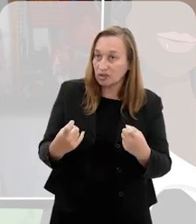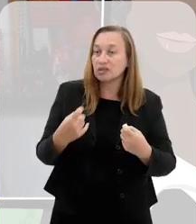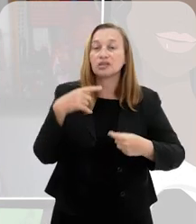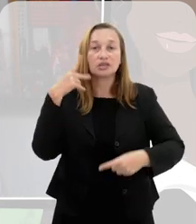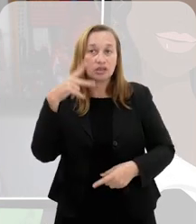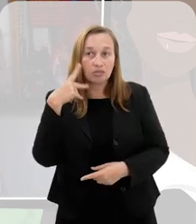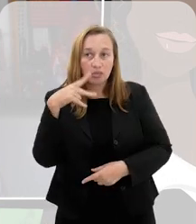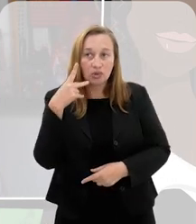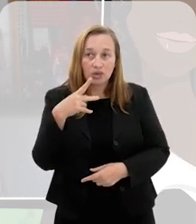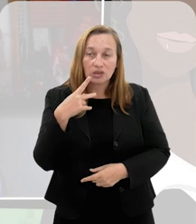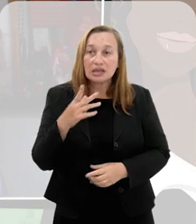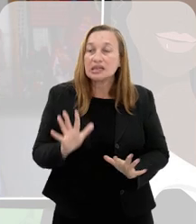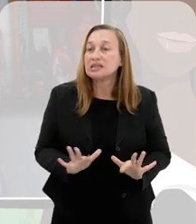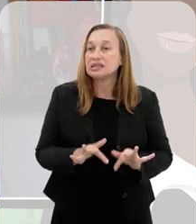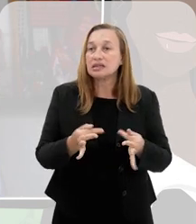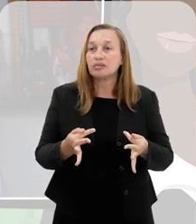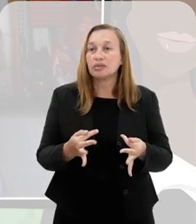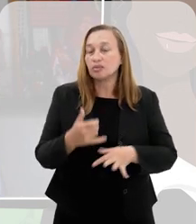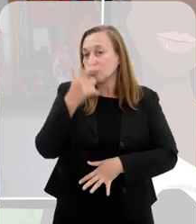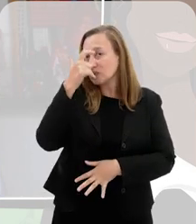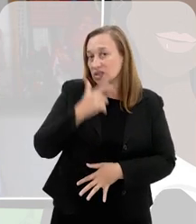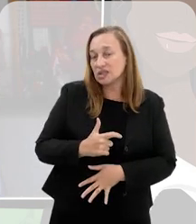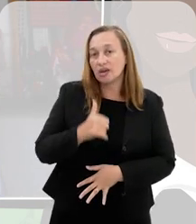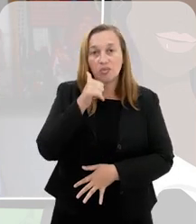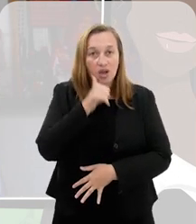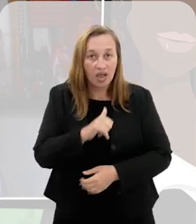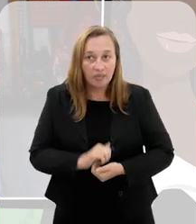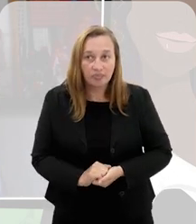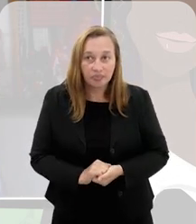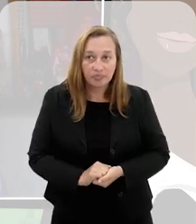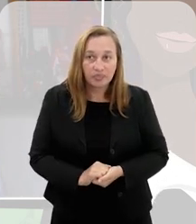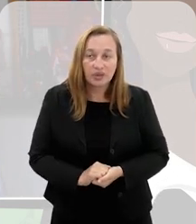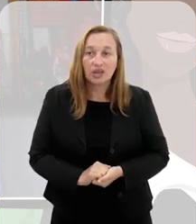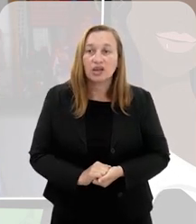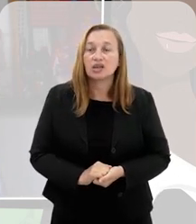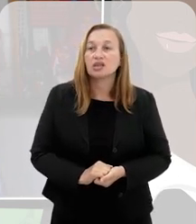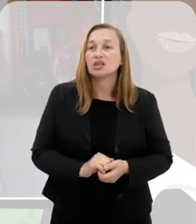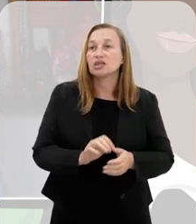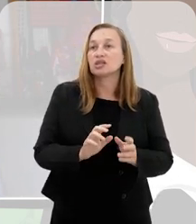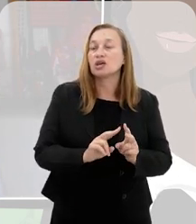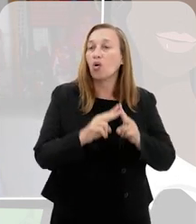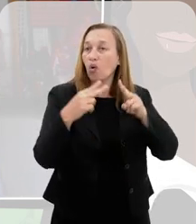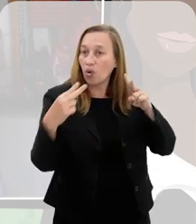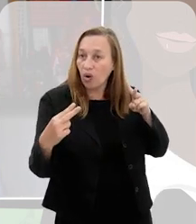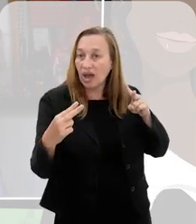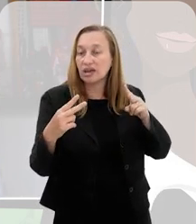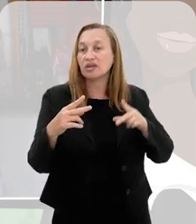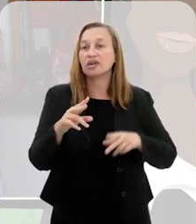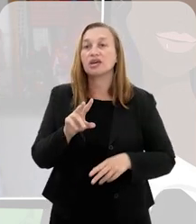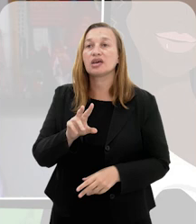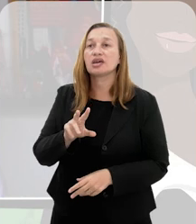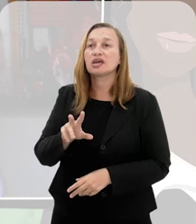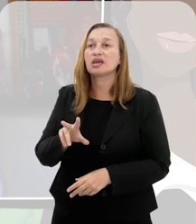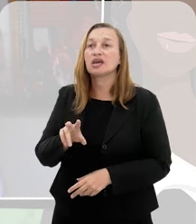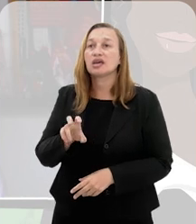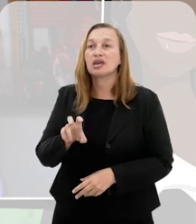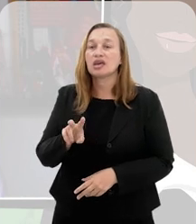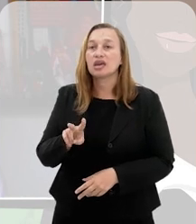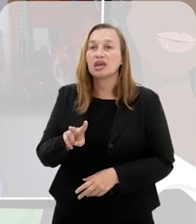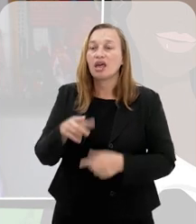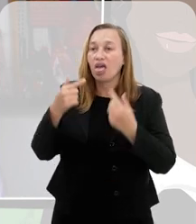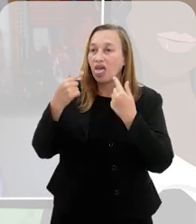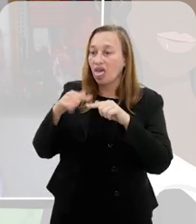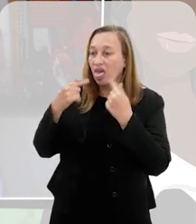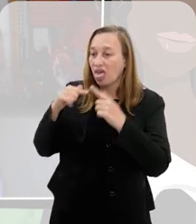relatam violência na política pelo simples fato de serem parlamentares, seja online, né, seja